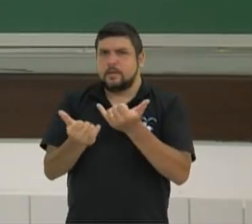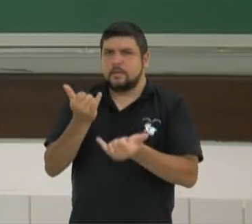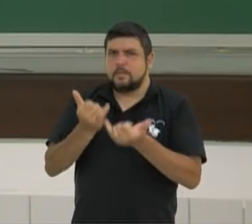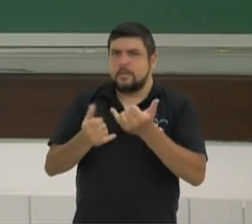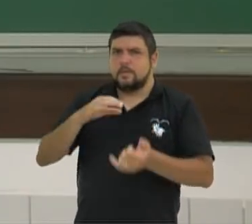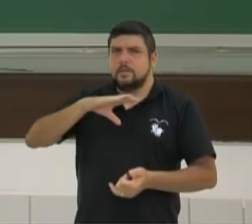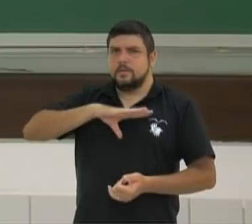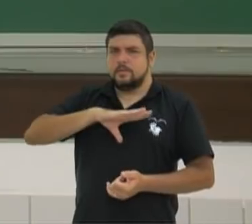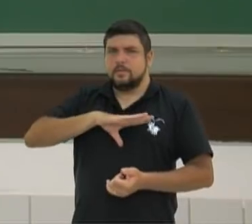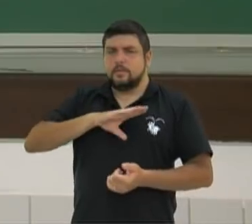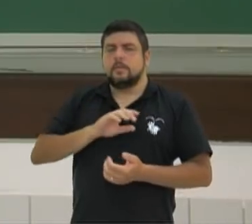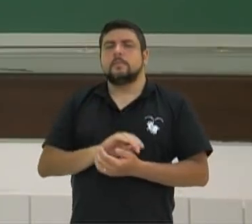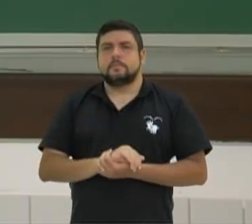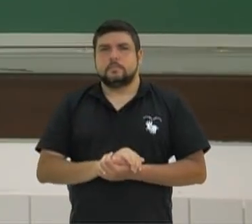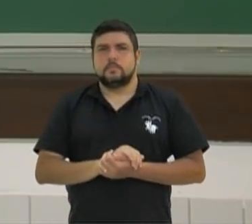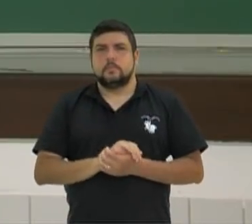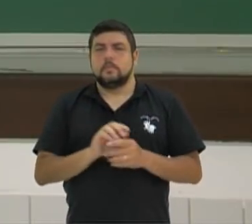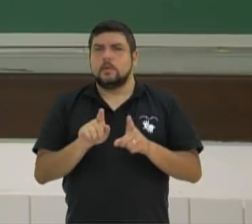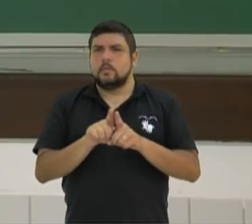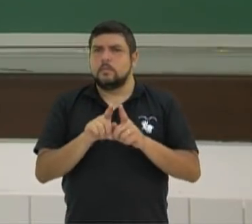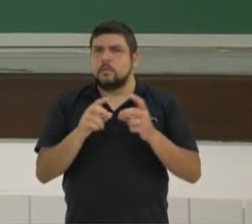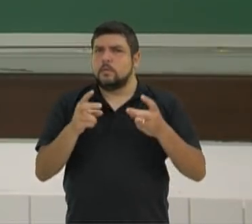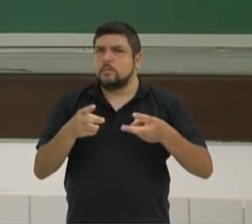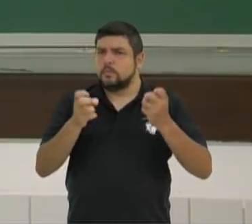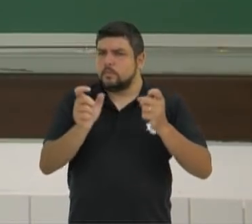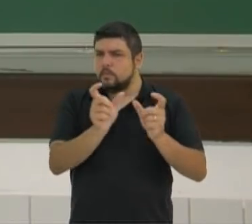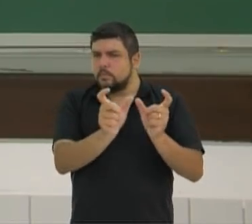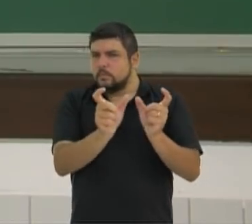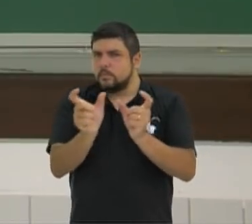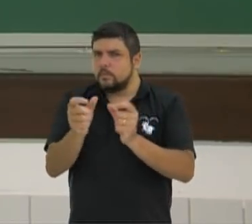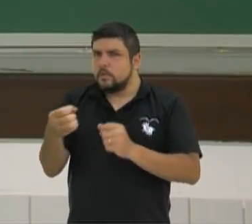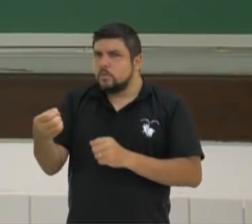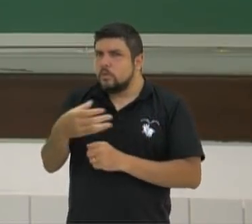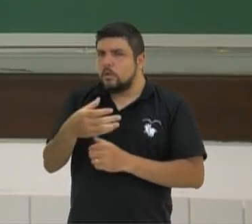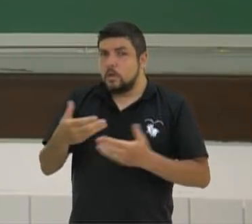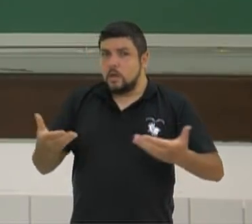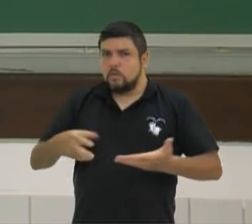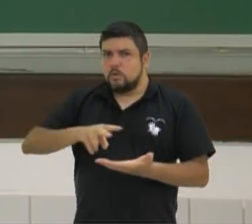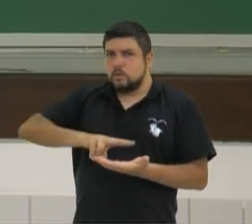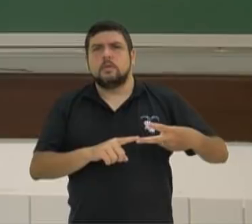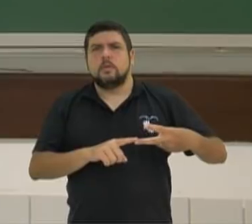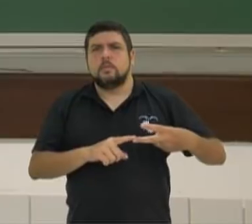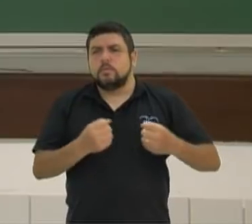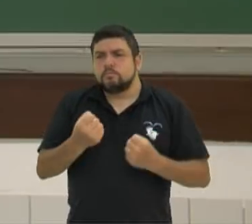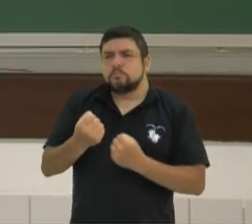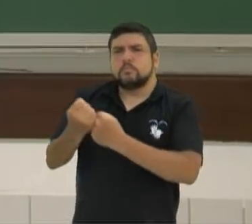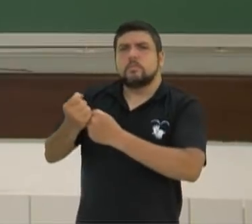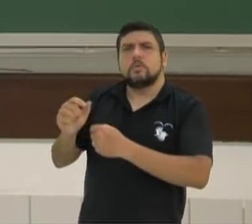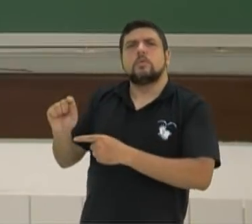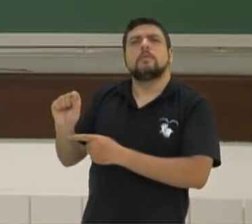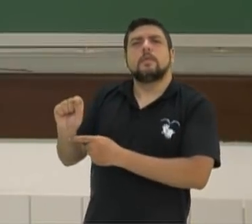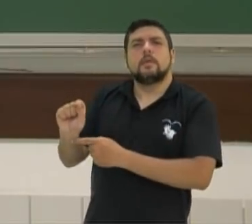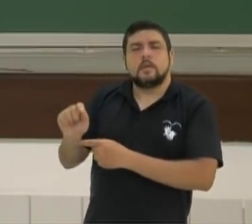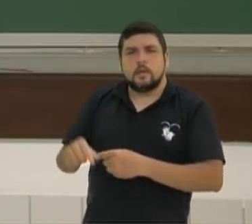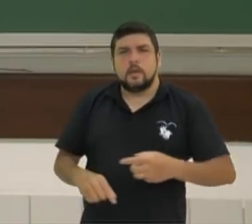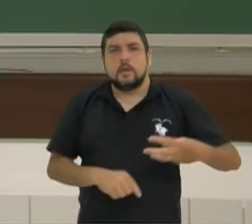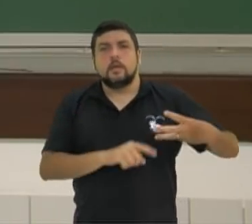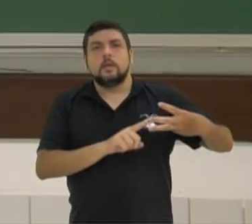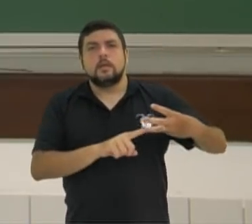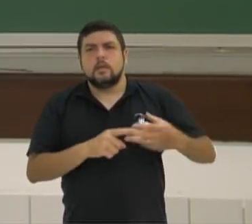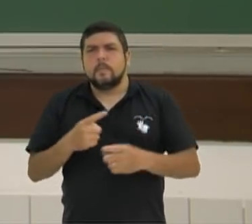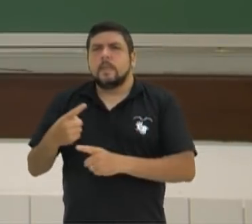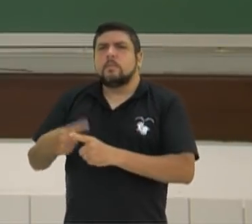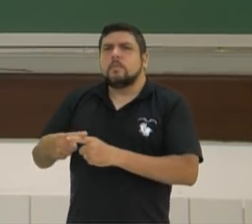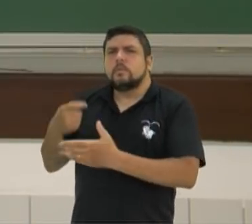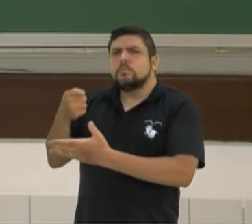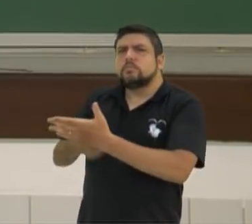to go to school and be treated the same as boy. She is an activist. Ai,